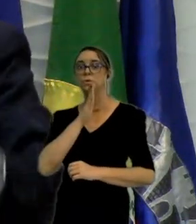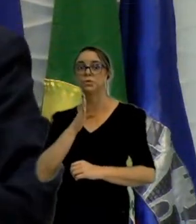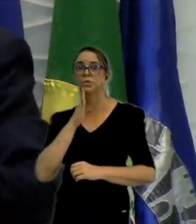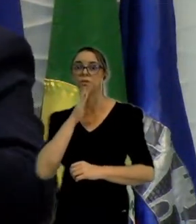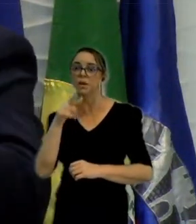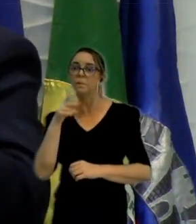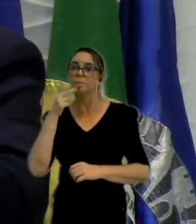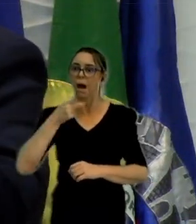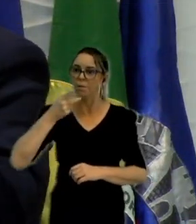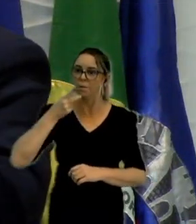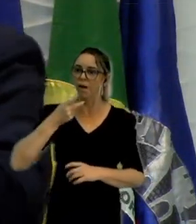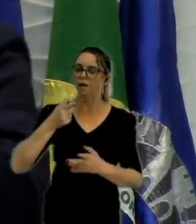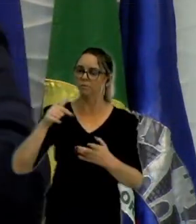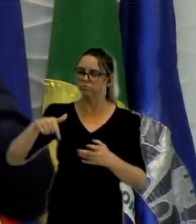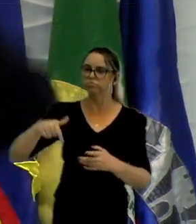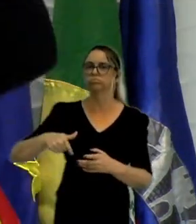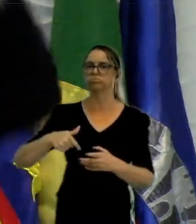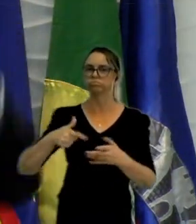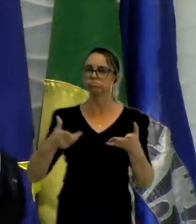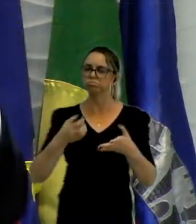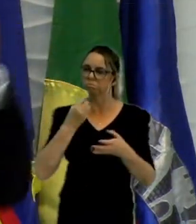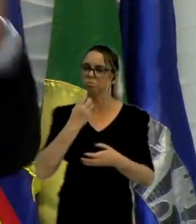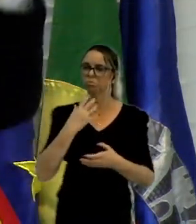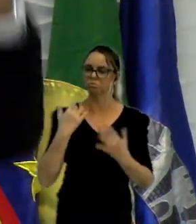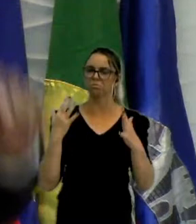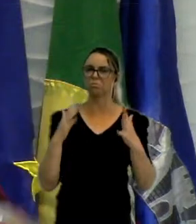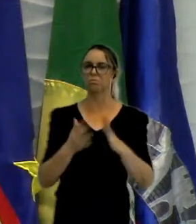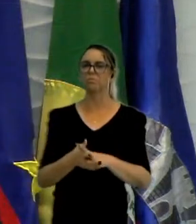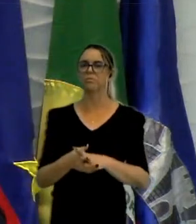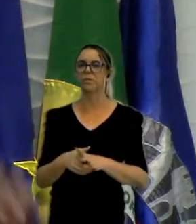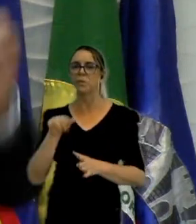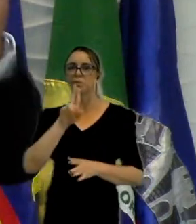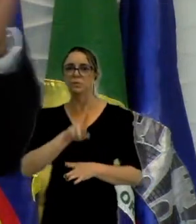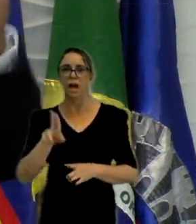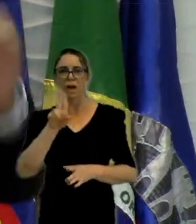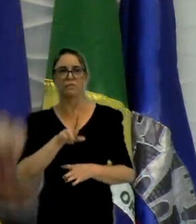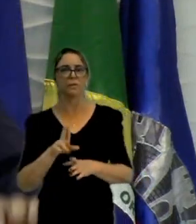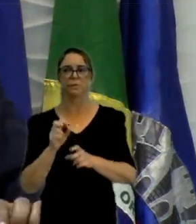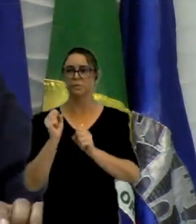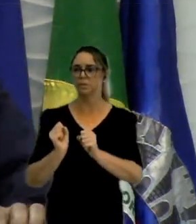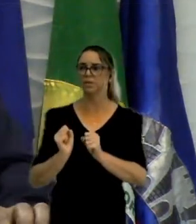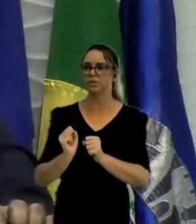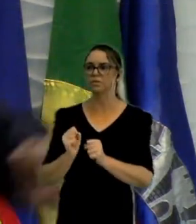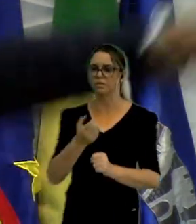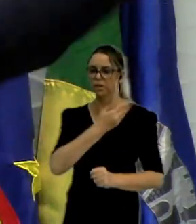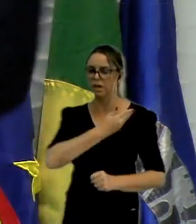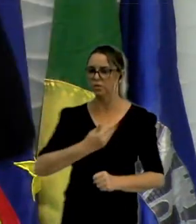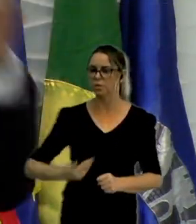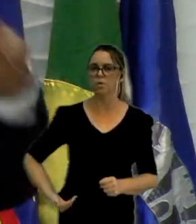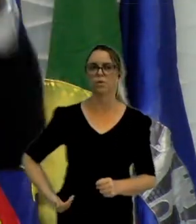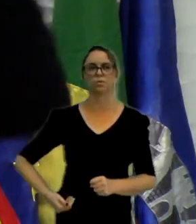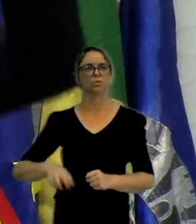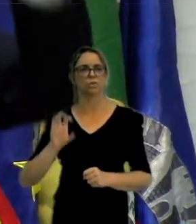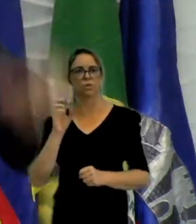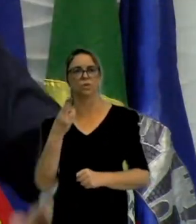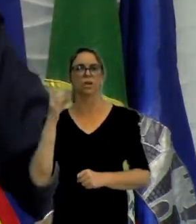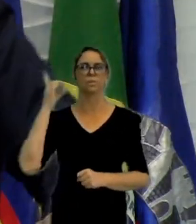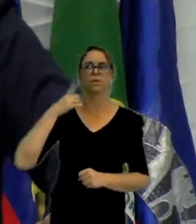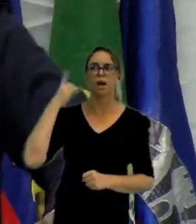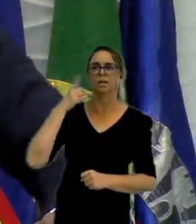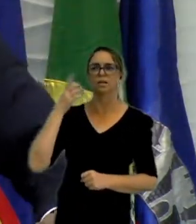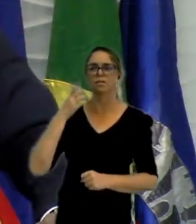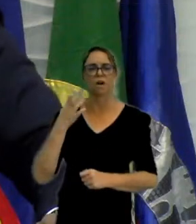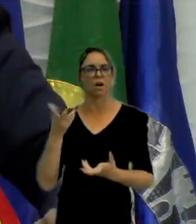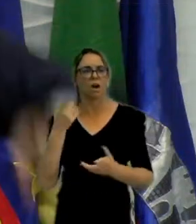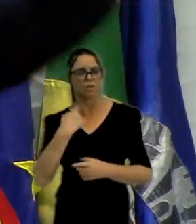bem ditas aqui nessa tribuna, antigamente ainda se usava o poder de um vereador, de um deputado. Você vai para o hospital,